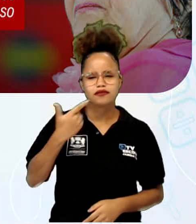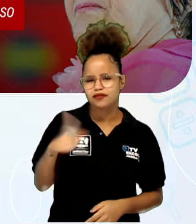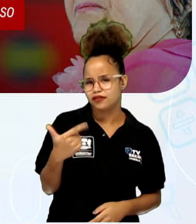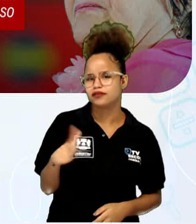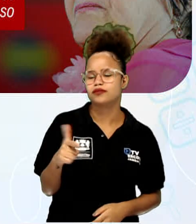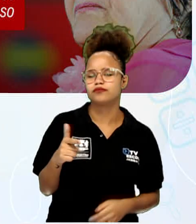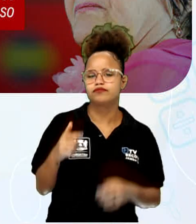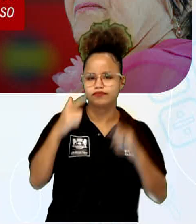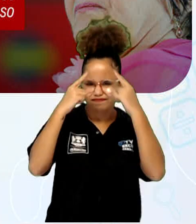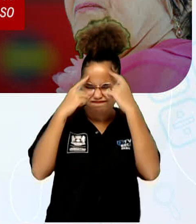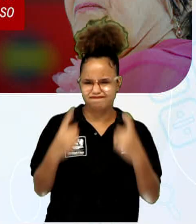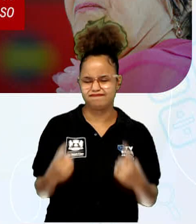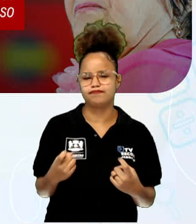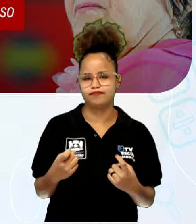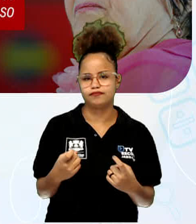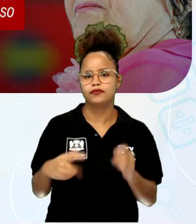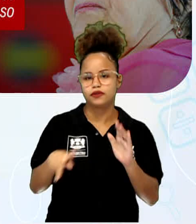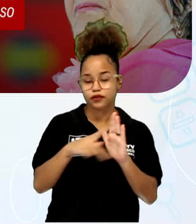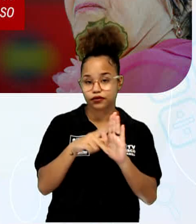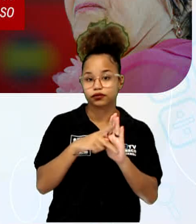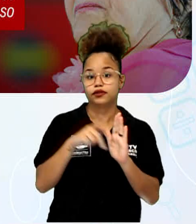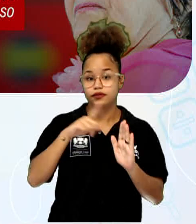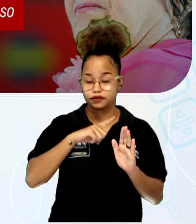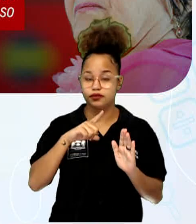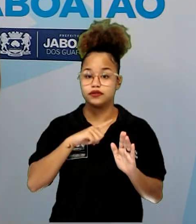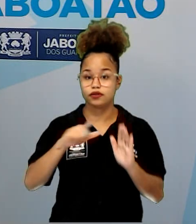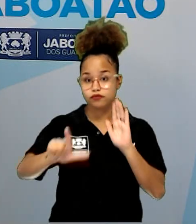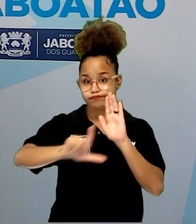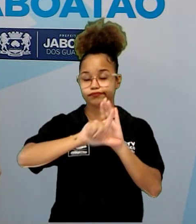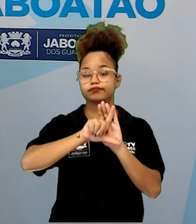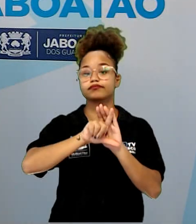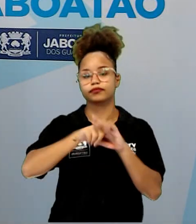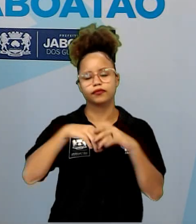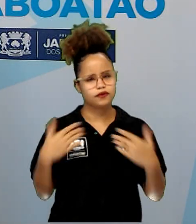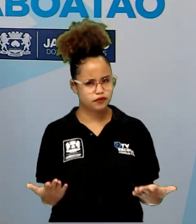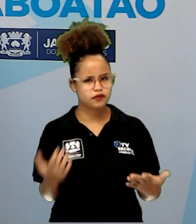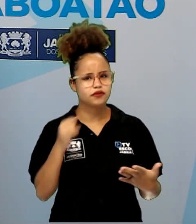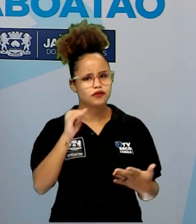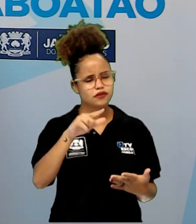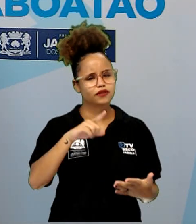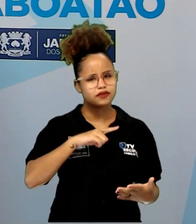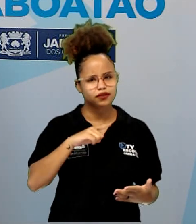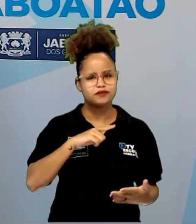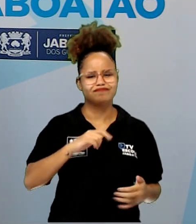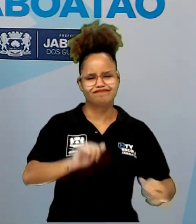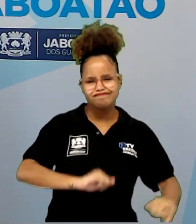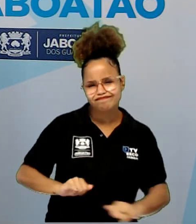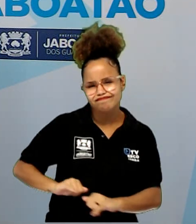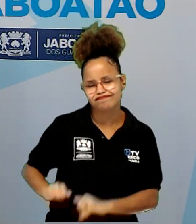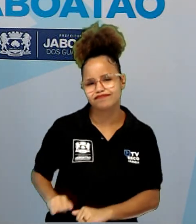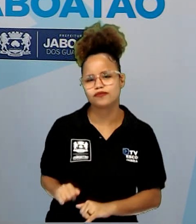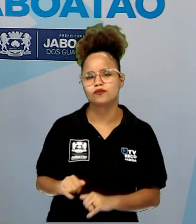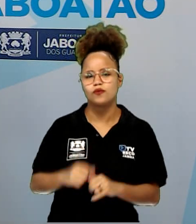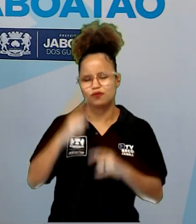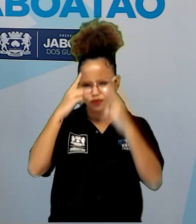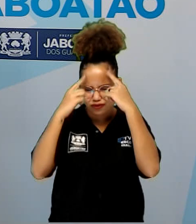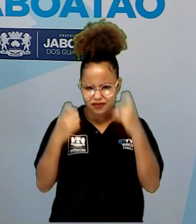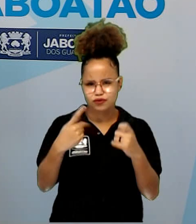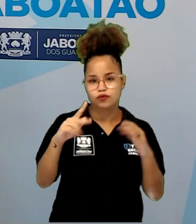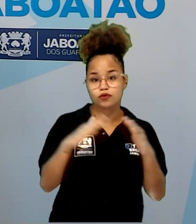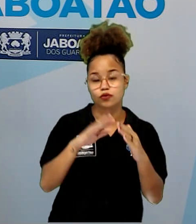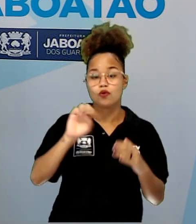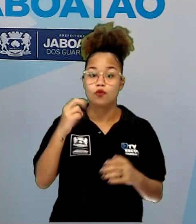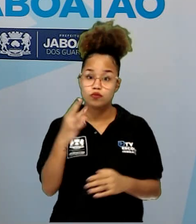para isso nós temos uma lei. Então, se você sofre de violência doméstica na sua casa ou conhece